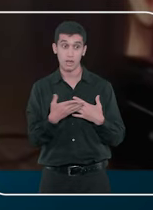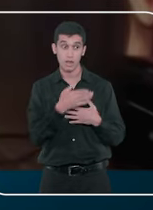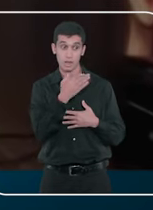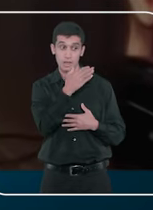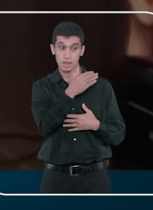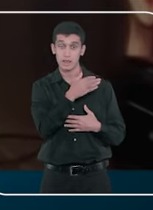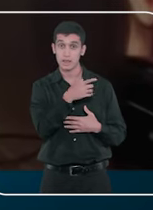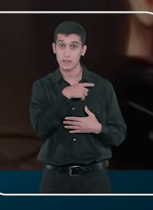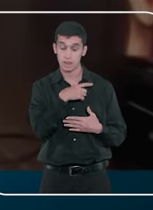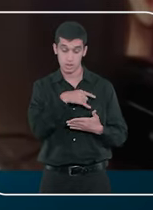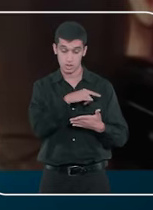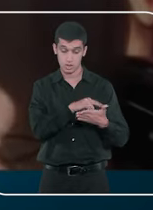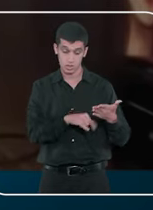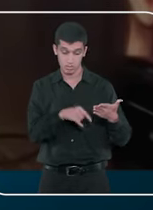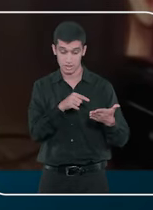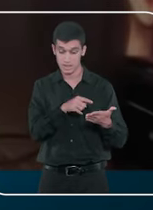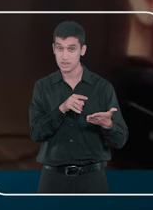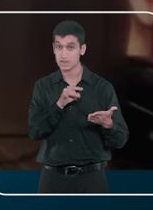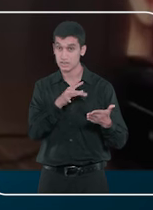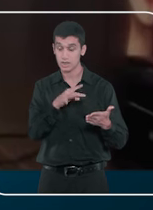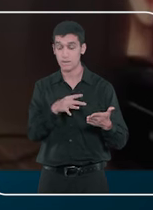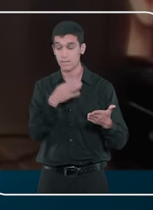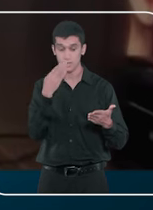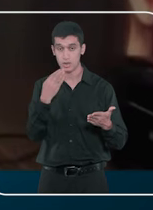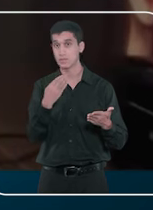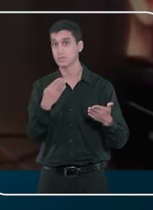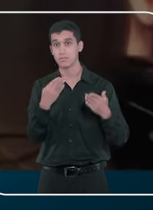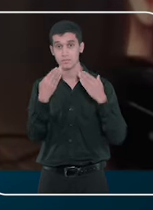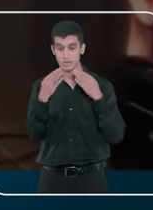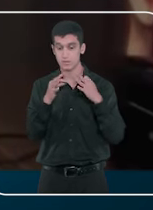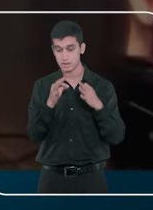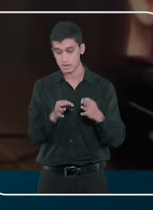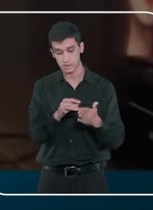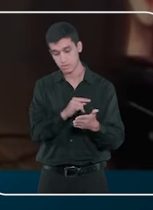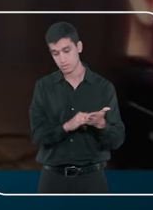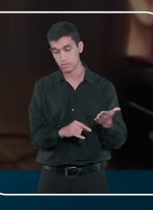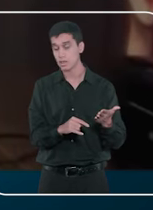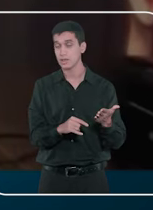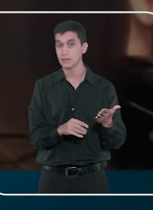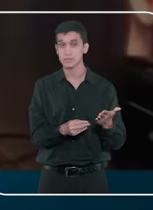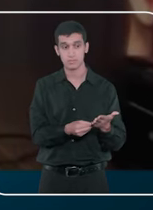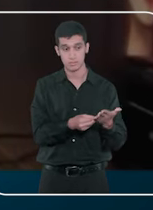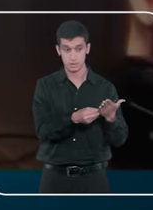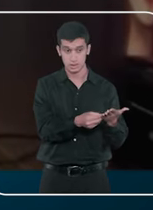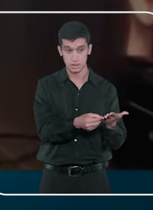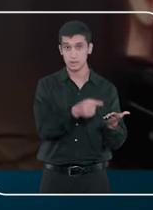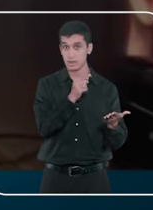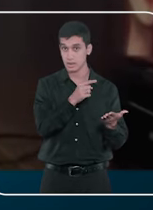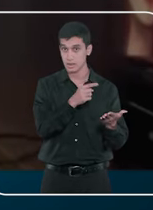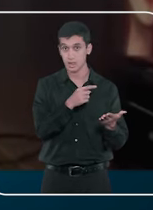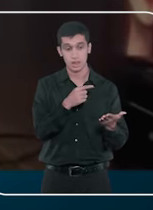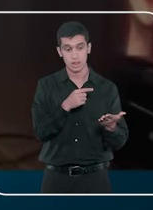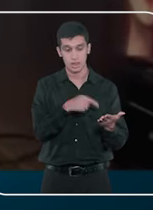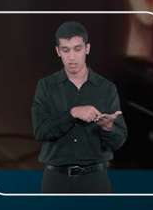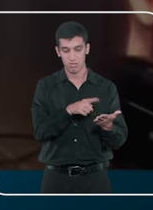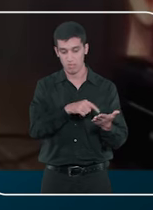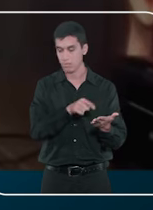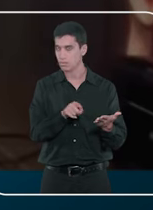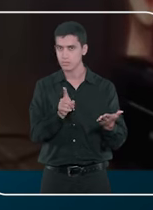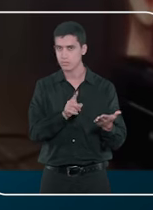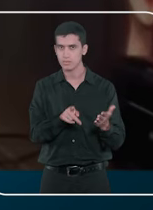vem declarar um estado de confidencialidade que será indispensável para o prosseguimento